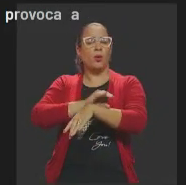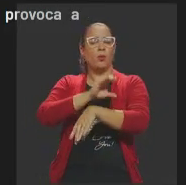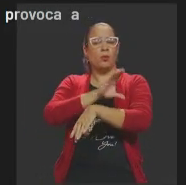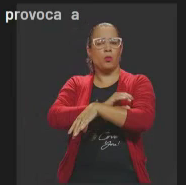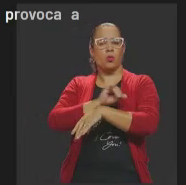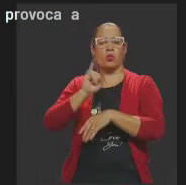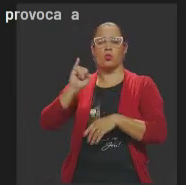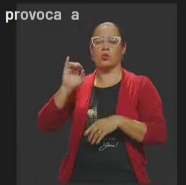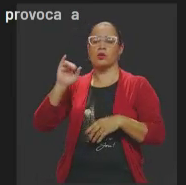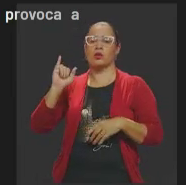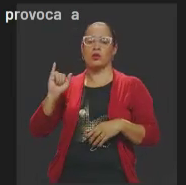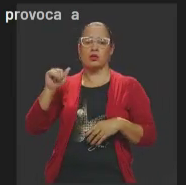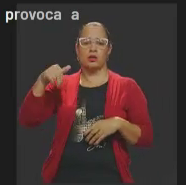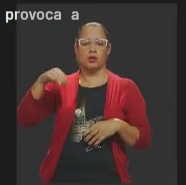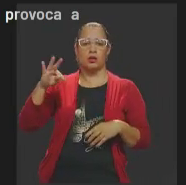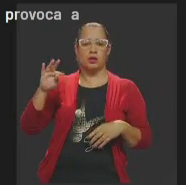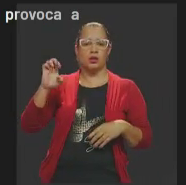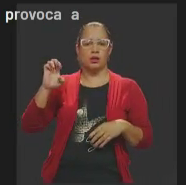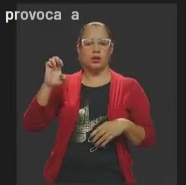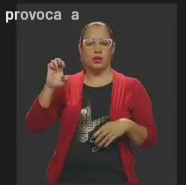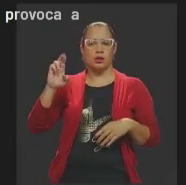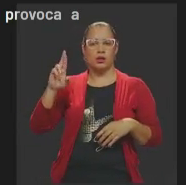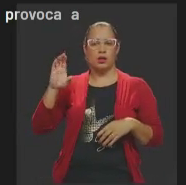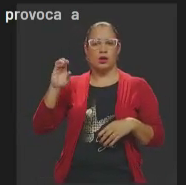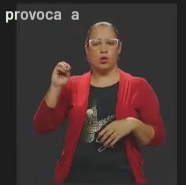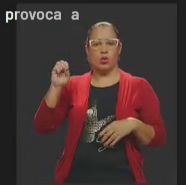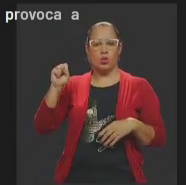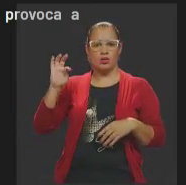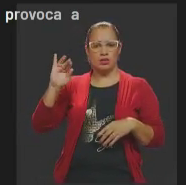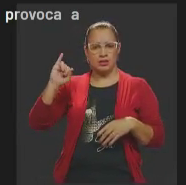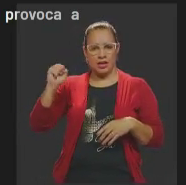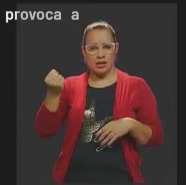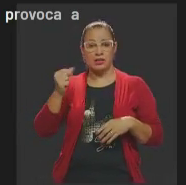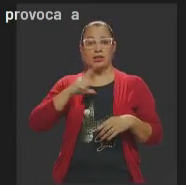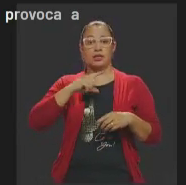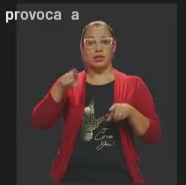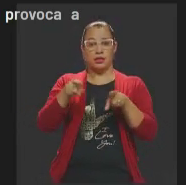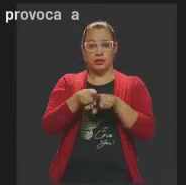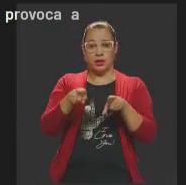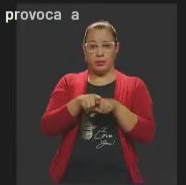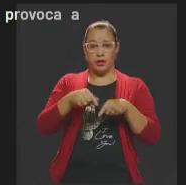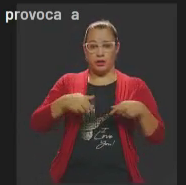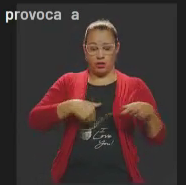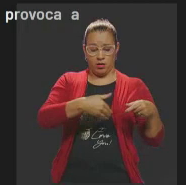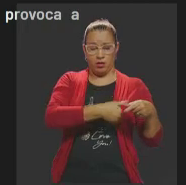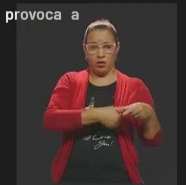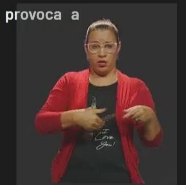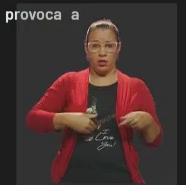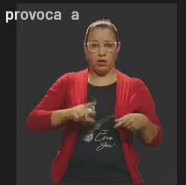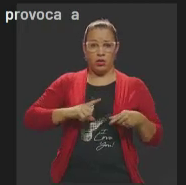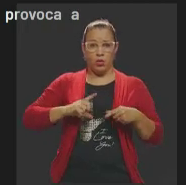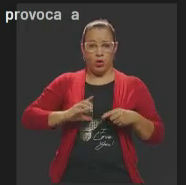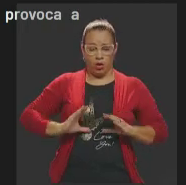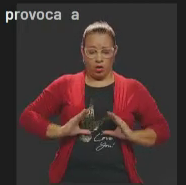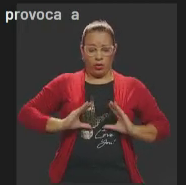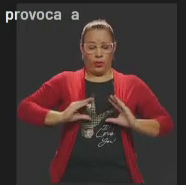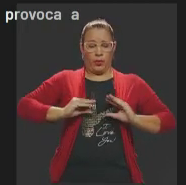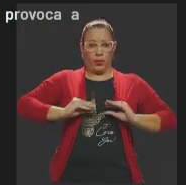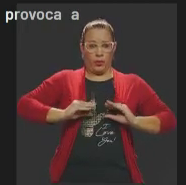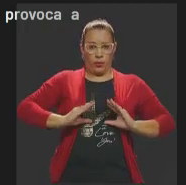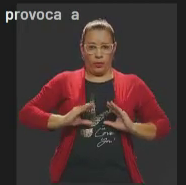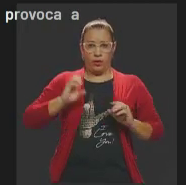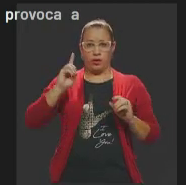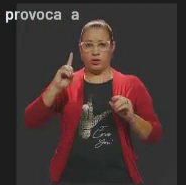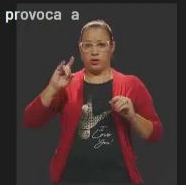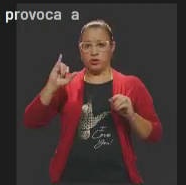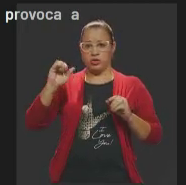o diafragma. Estes músculos, eles se contraem, o que vai provocar a inspiração. Isso eu gostaria